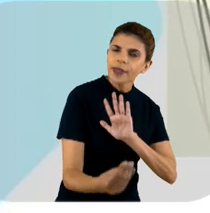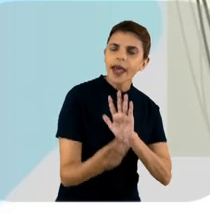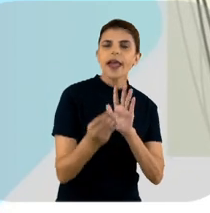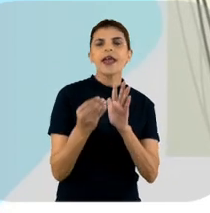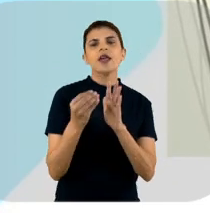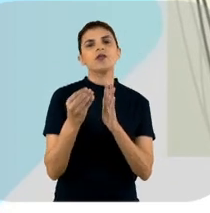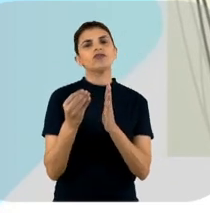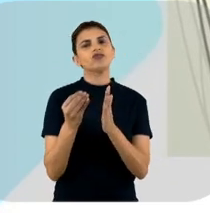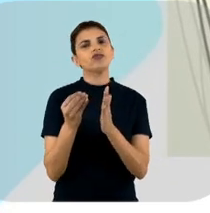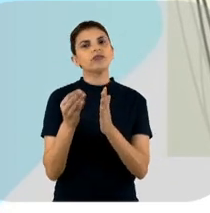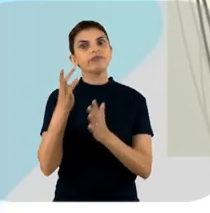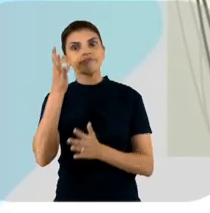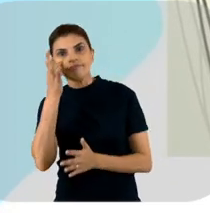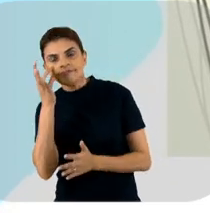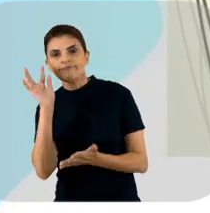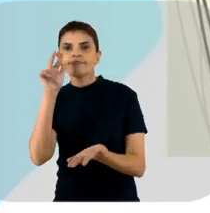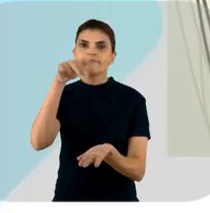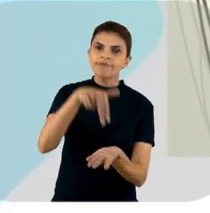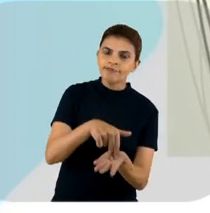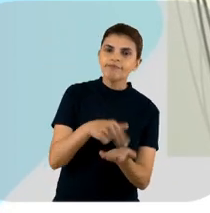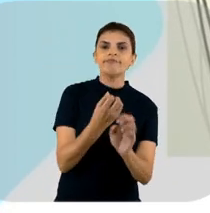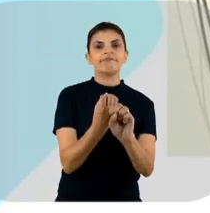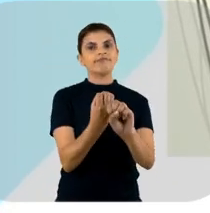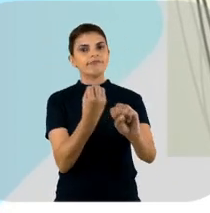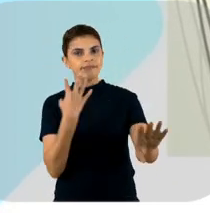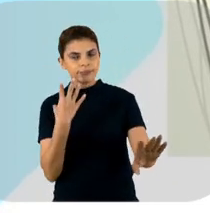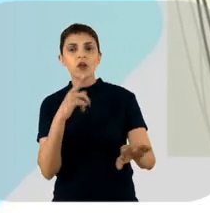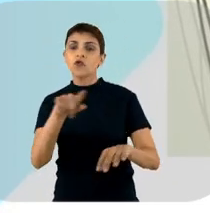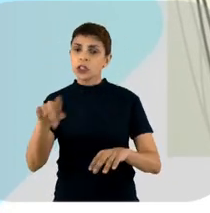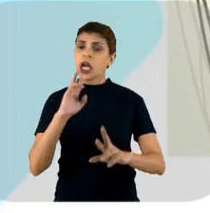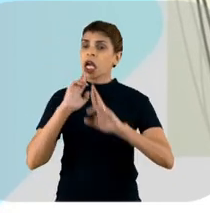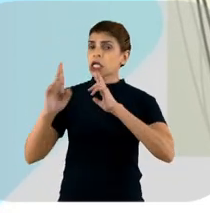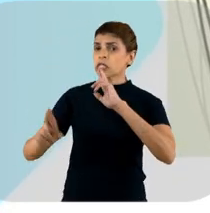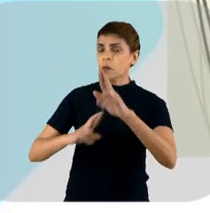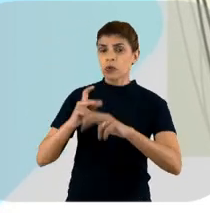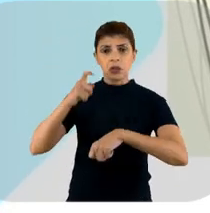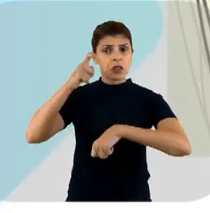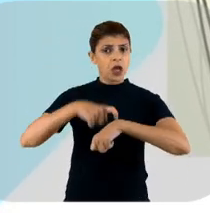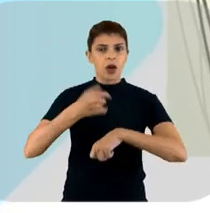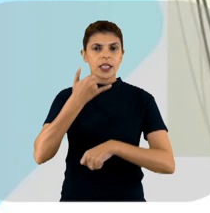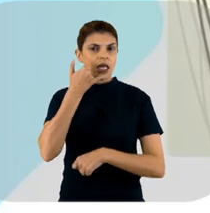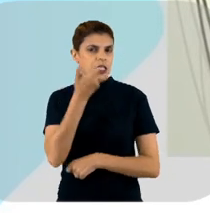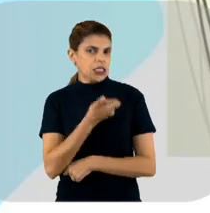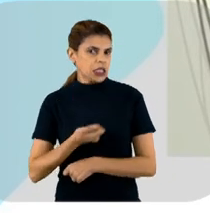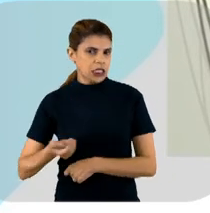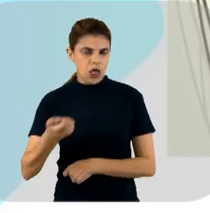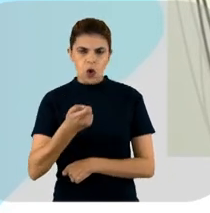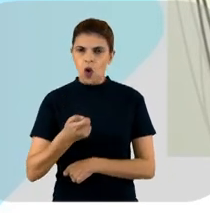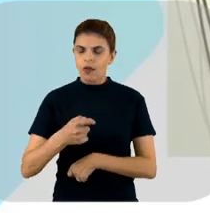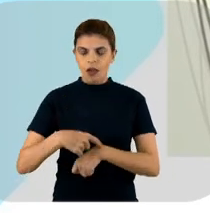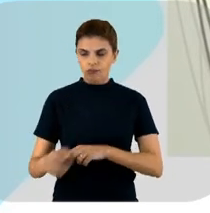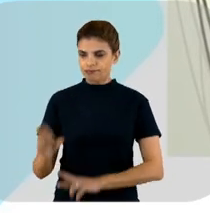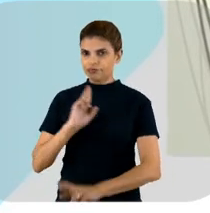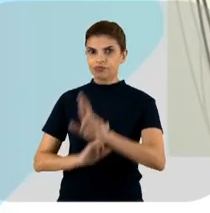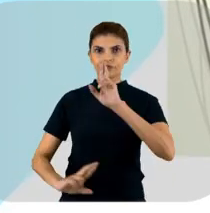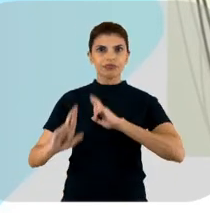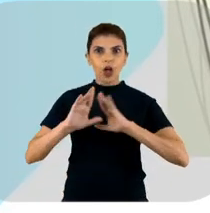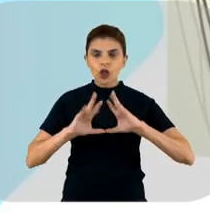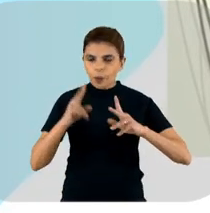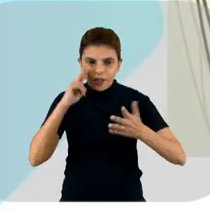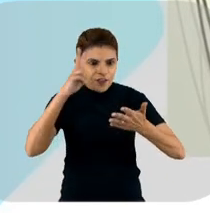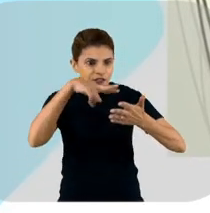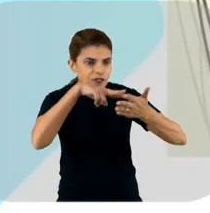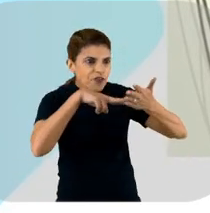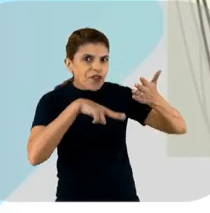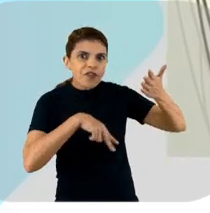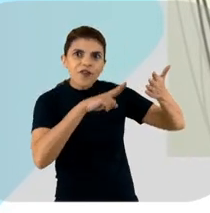modelos híbridos que vocês têm, e aí vocês respondem do celular ou em tempo real, e todo mundo